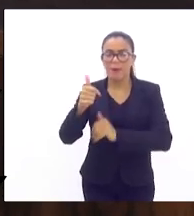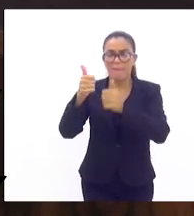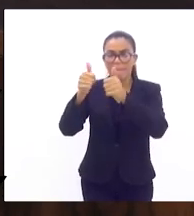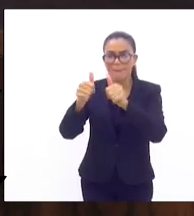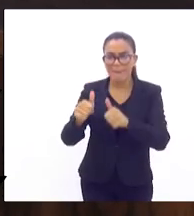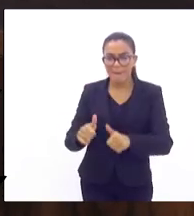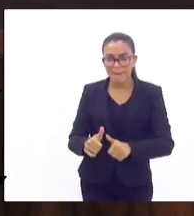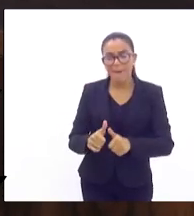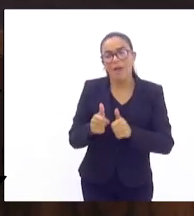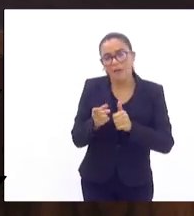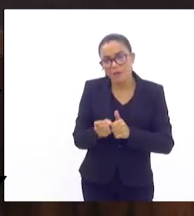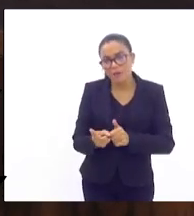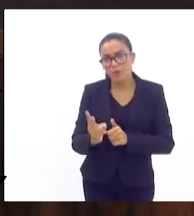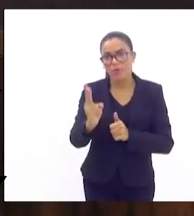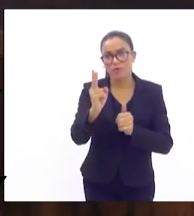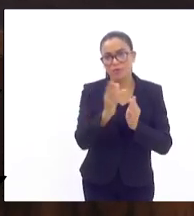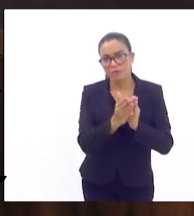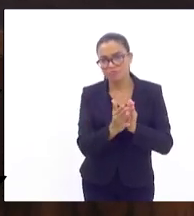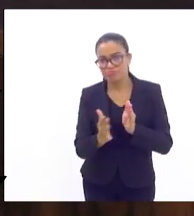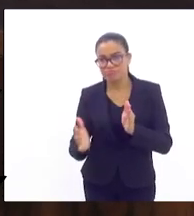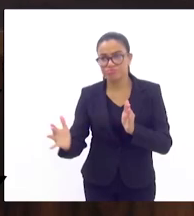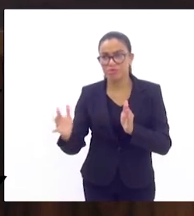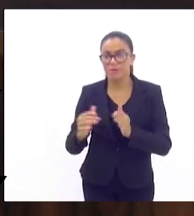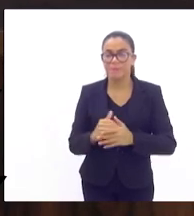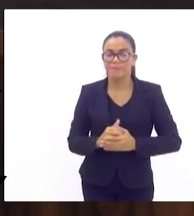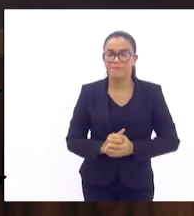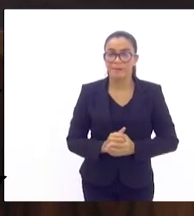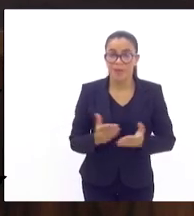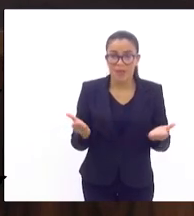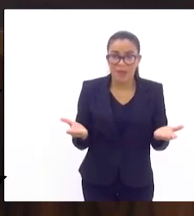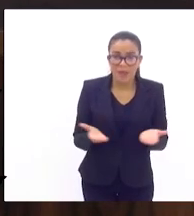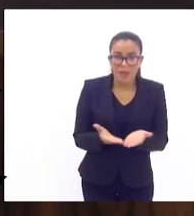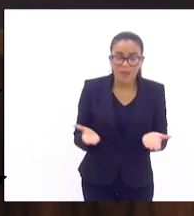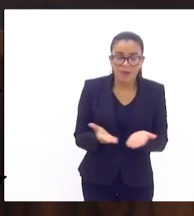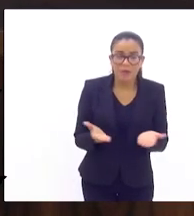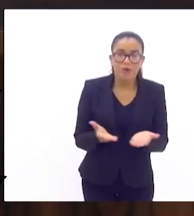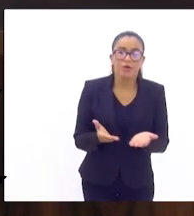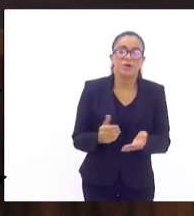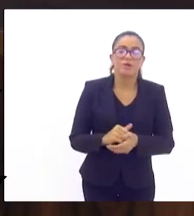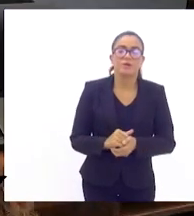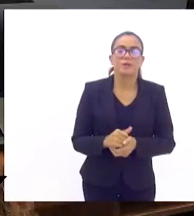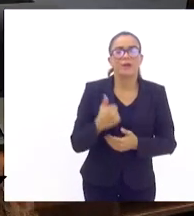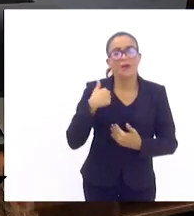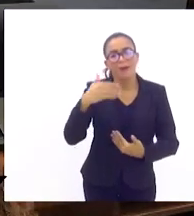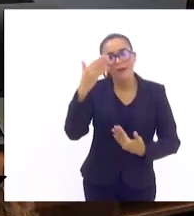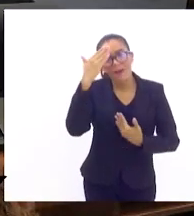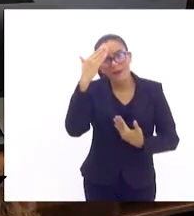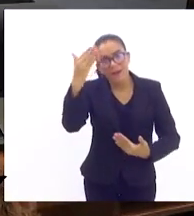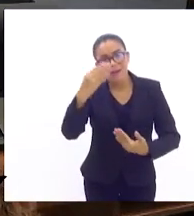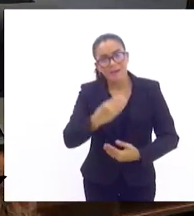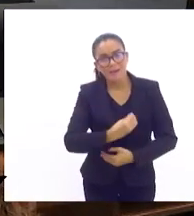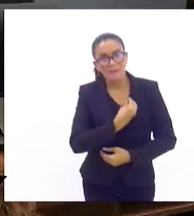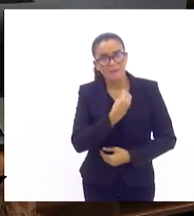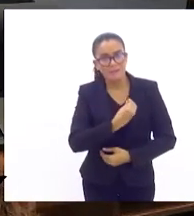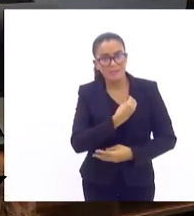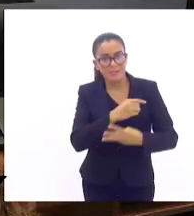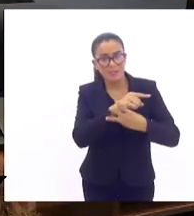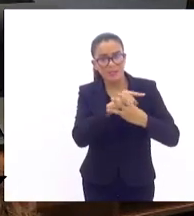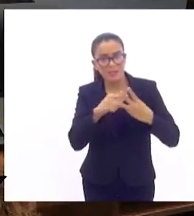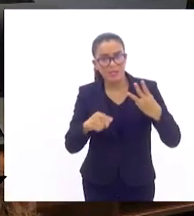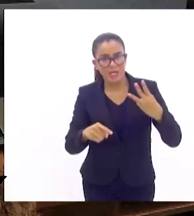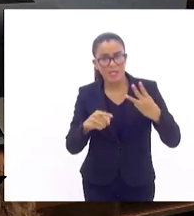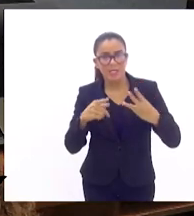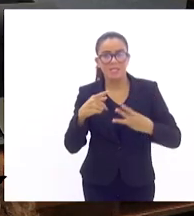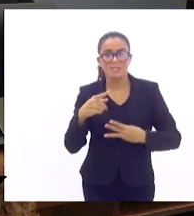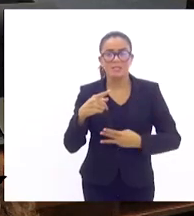dar sequência. Okay? Tá bom, Robson. Obrigado, Robson. Agora, eu quero aqui agradecer a presença dos três promotores de